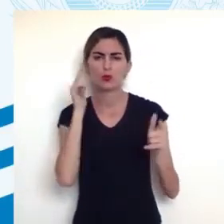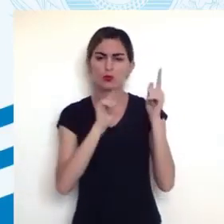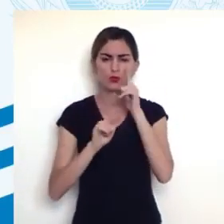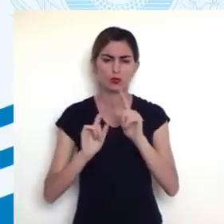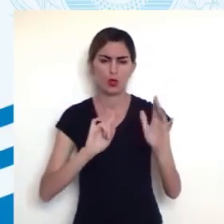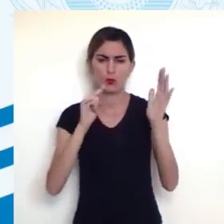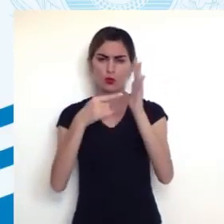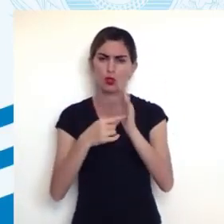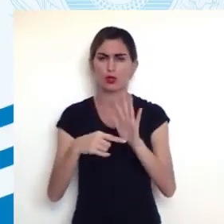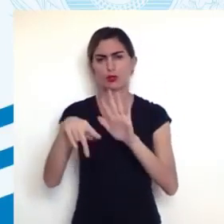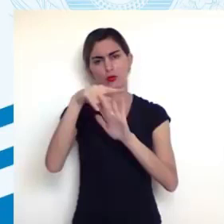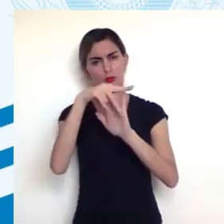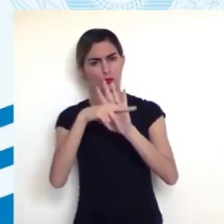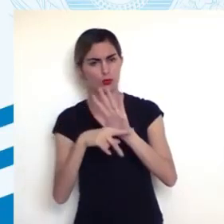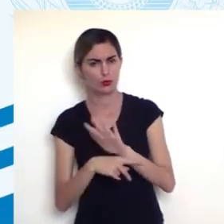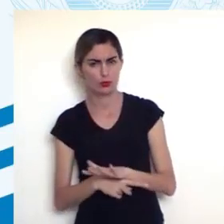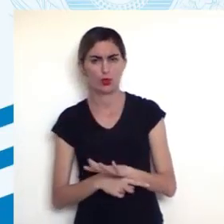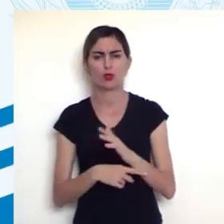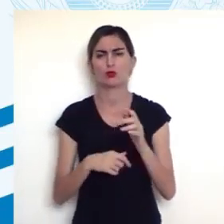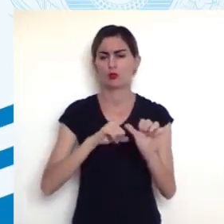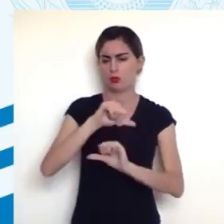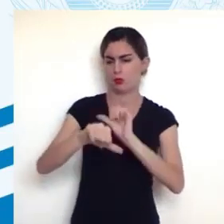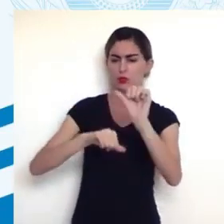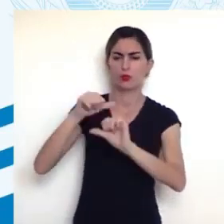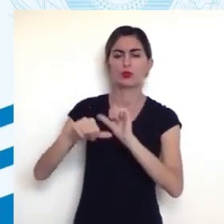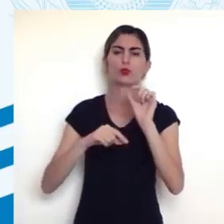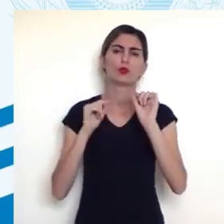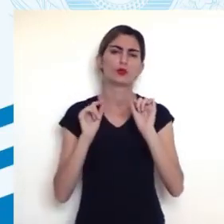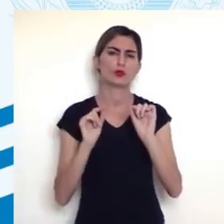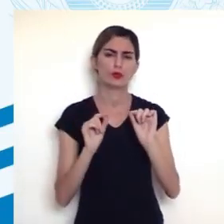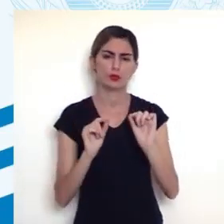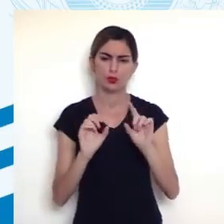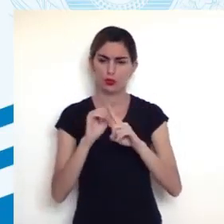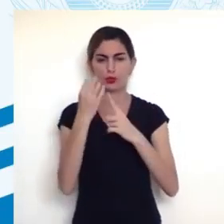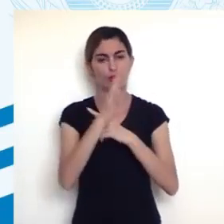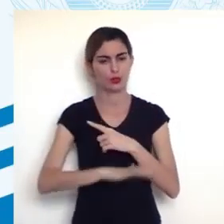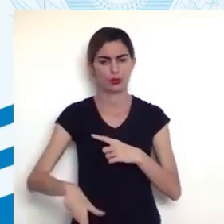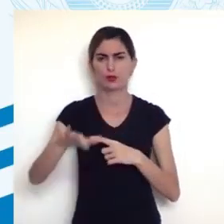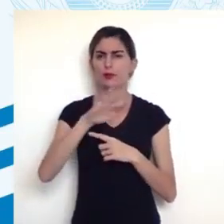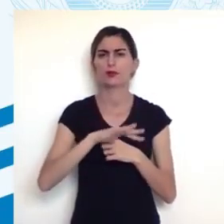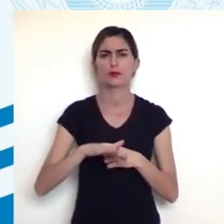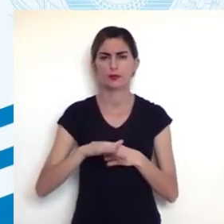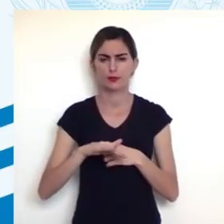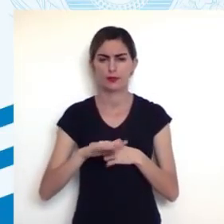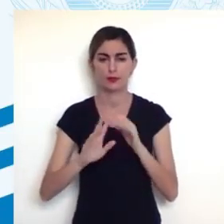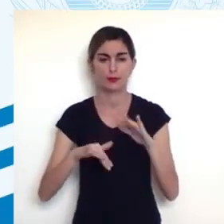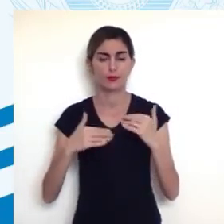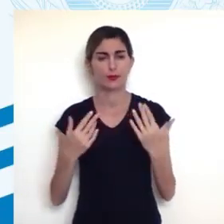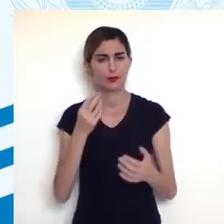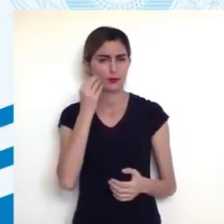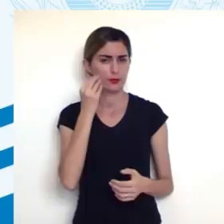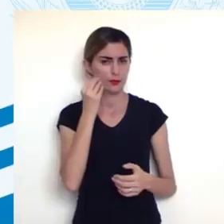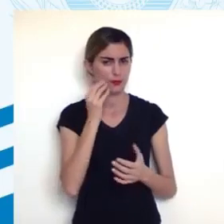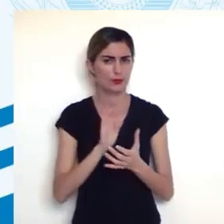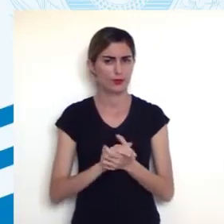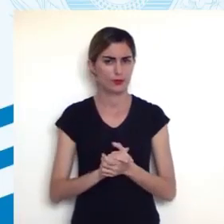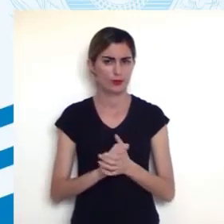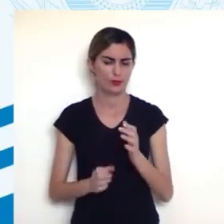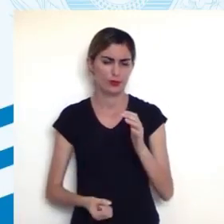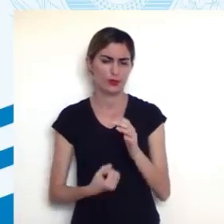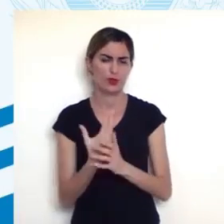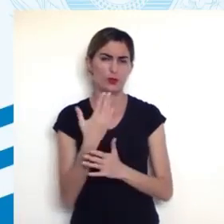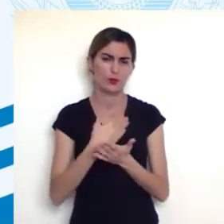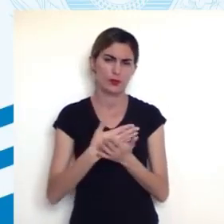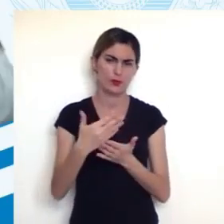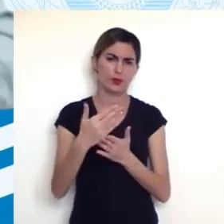objetivos e seus projetos na transformação de quê? Da sociedade. Então vejamos, então os